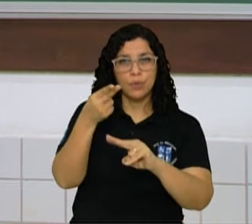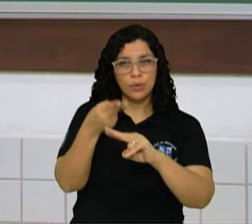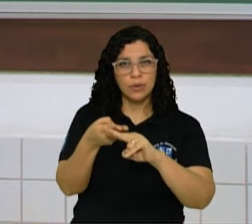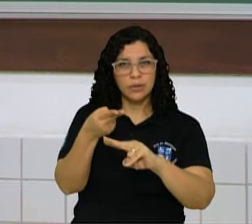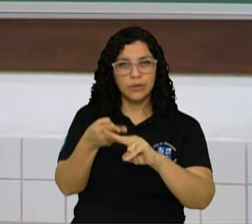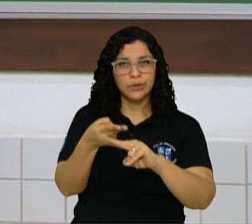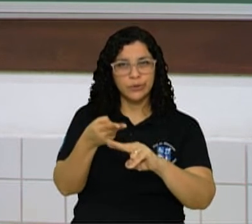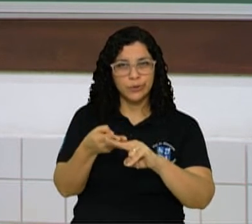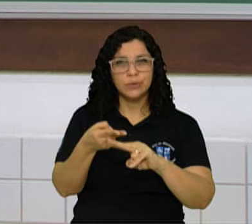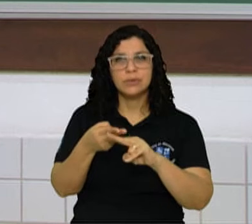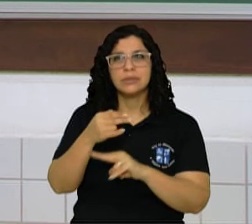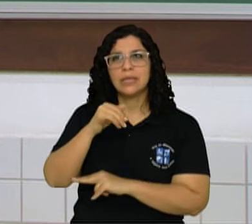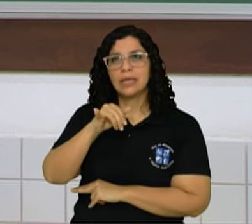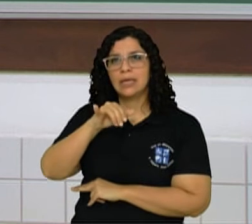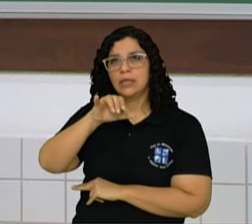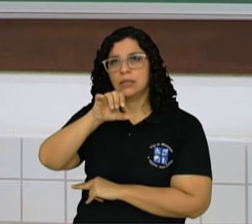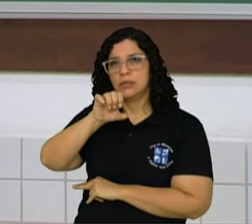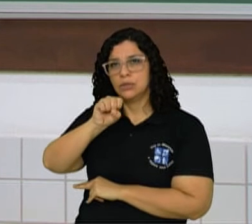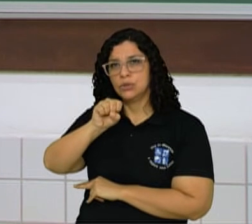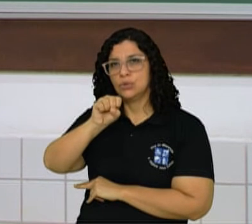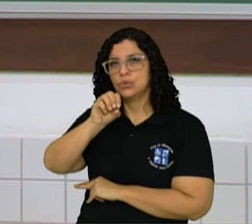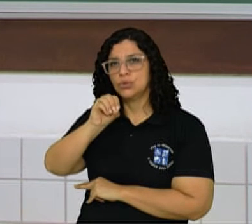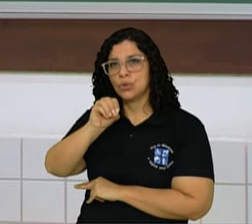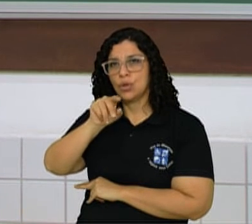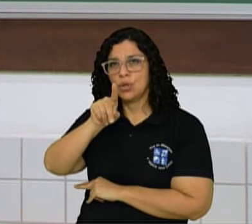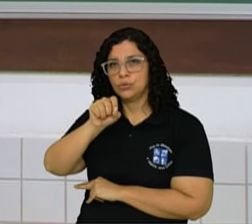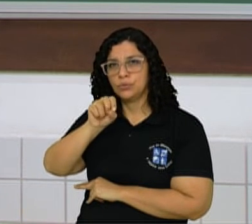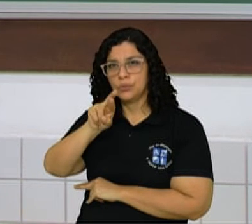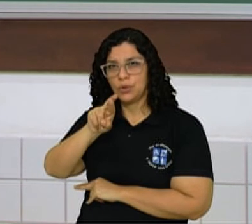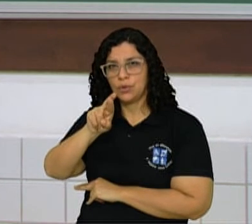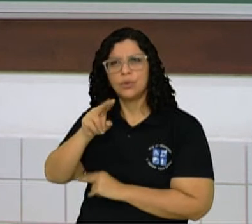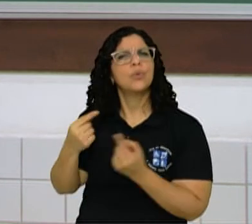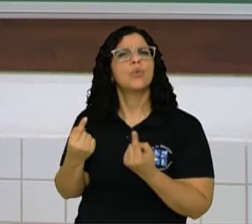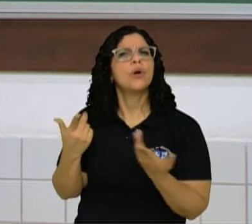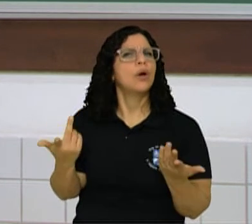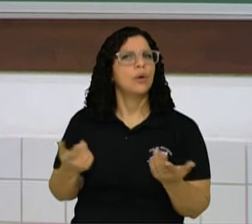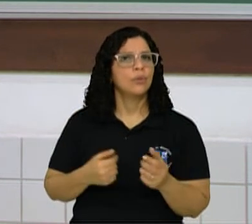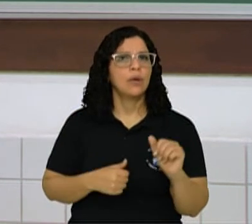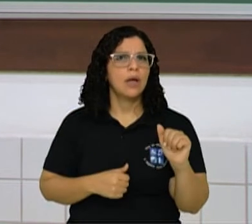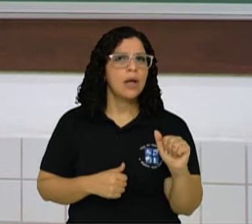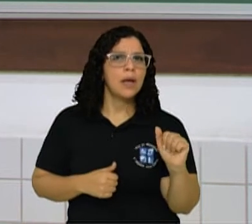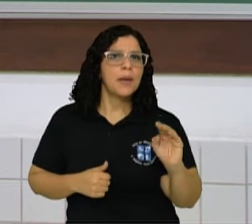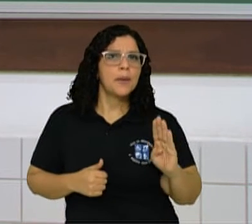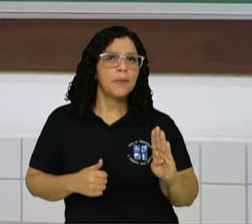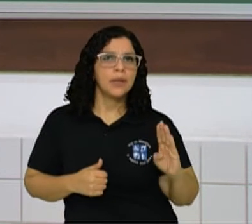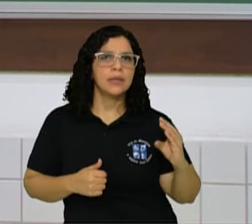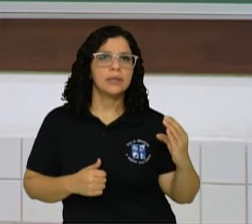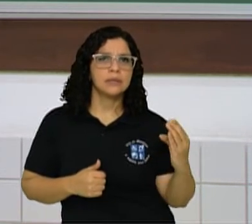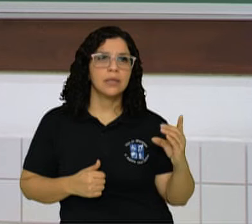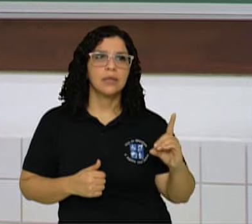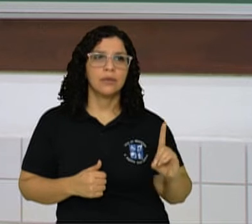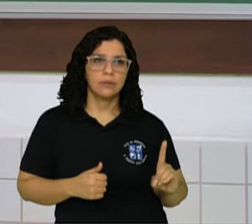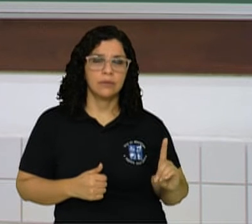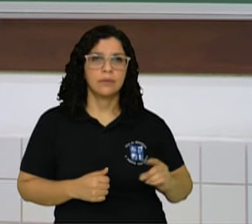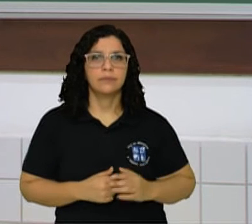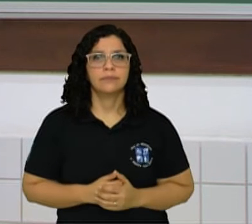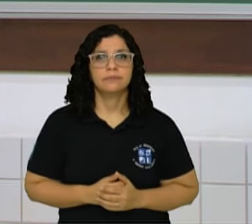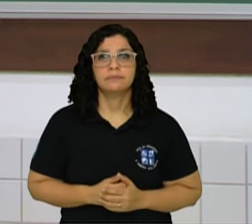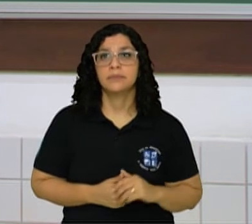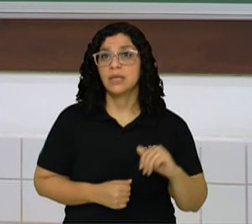a alternativa que apresenta o método de gravura que utiliza o isopor como matriz para impressão. Então vamos